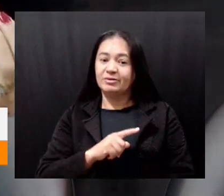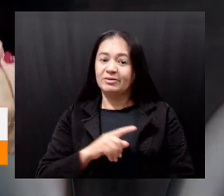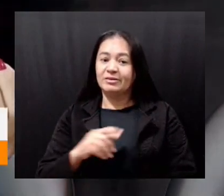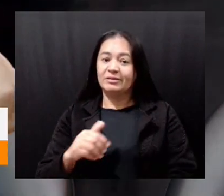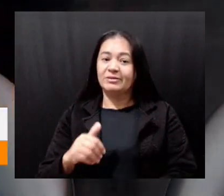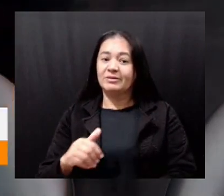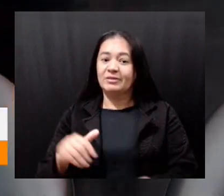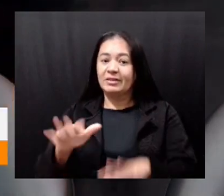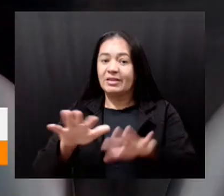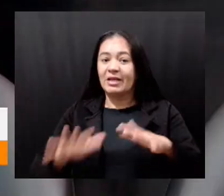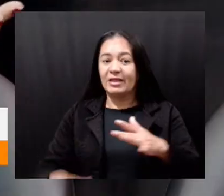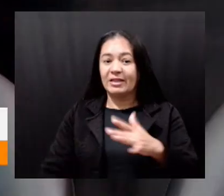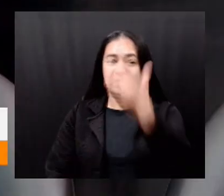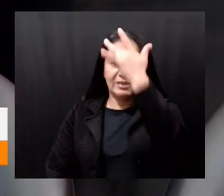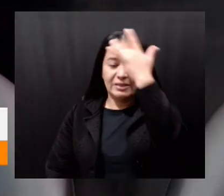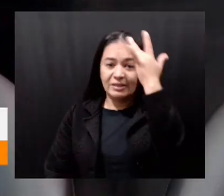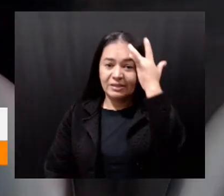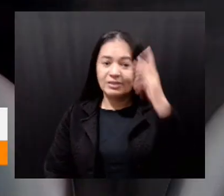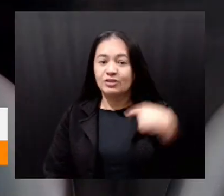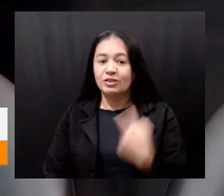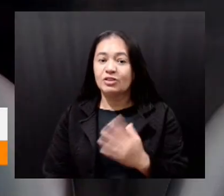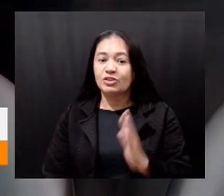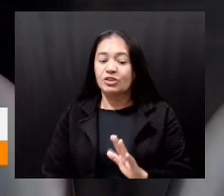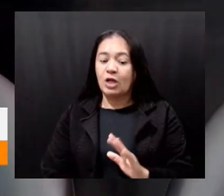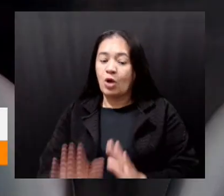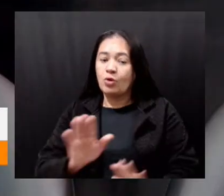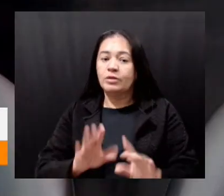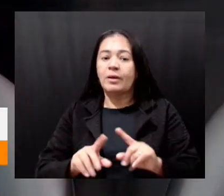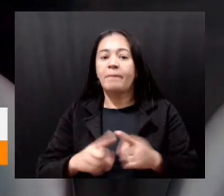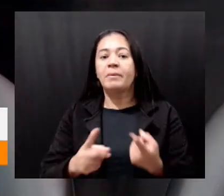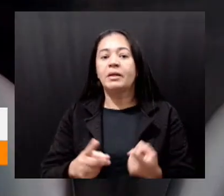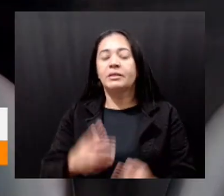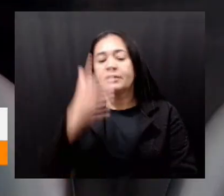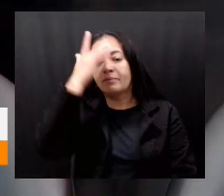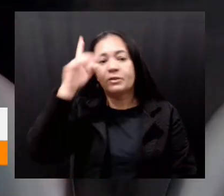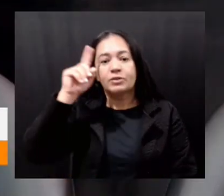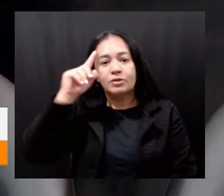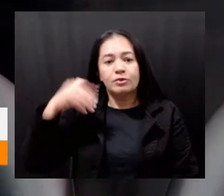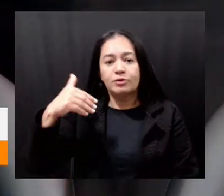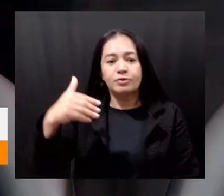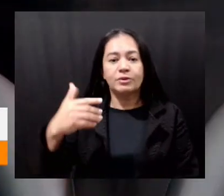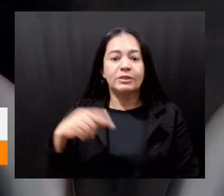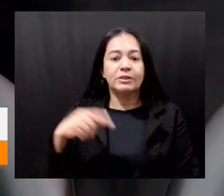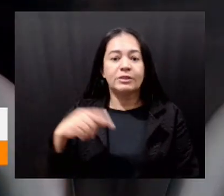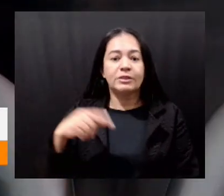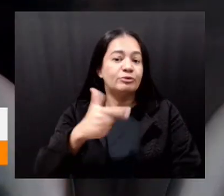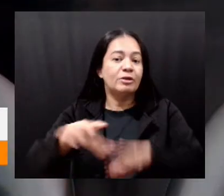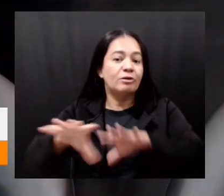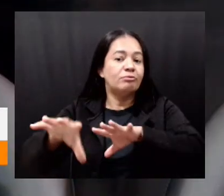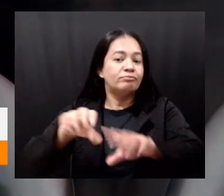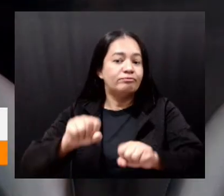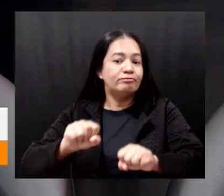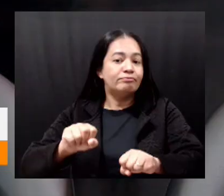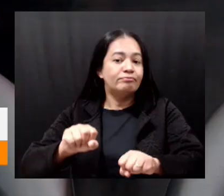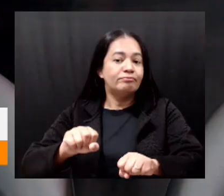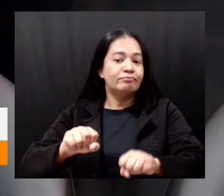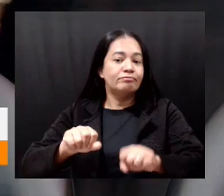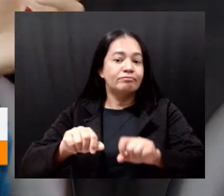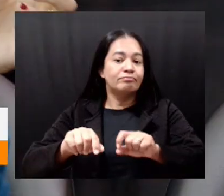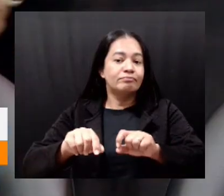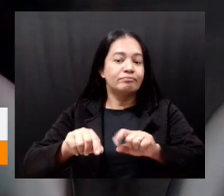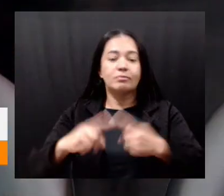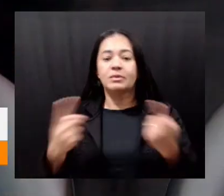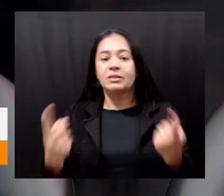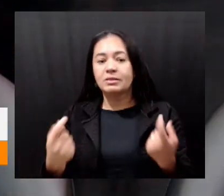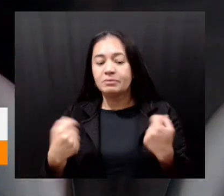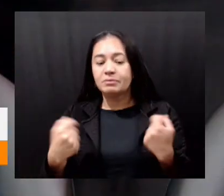a gente já tem todo um cuidado. E quem está na rotina no dia a dia e não tem essa formação, né? Mas ter esse cuidado que